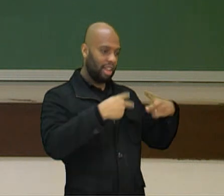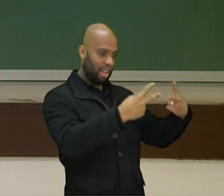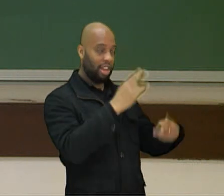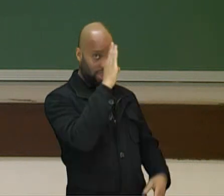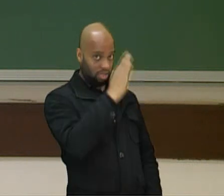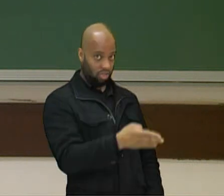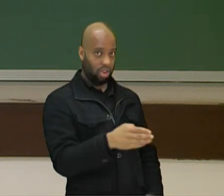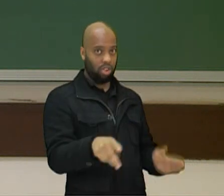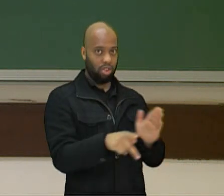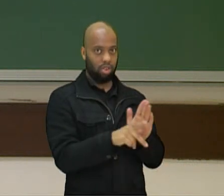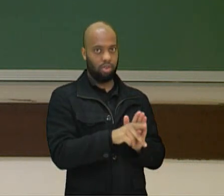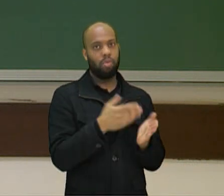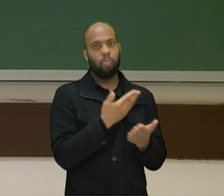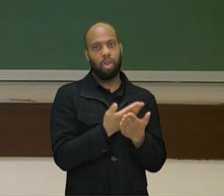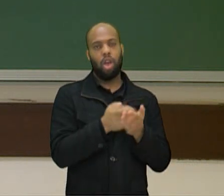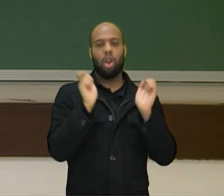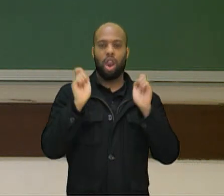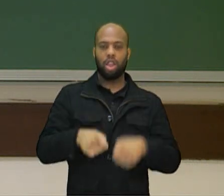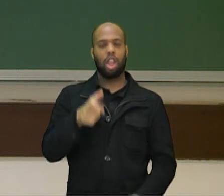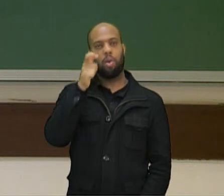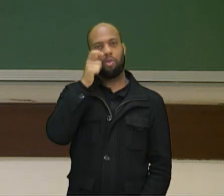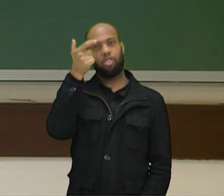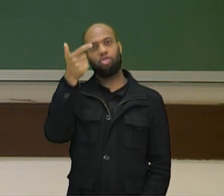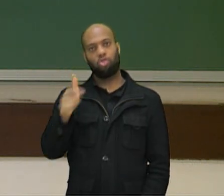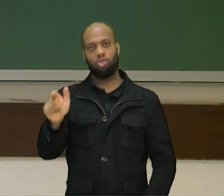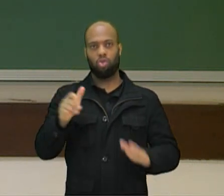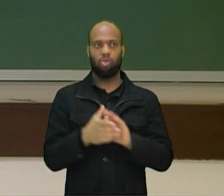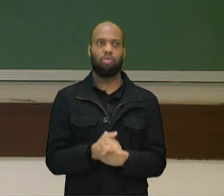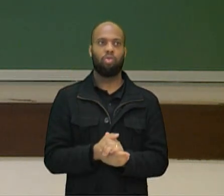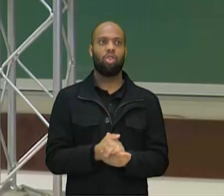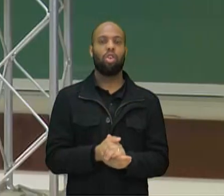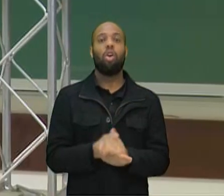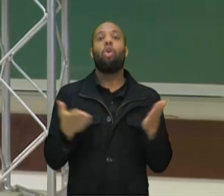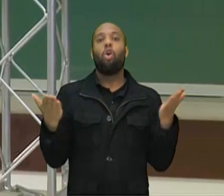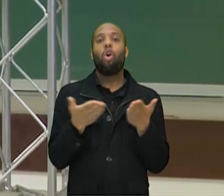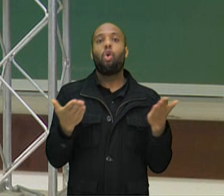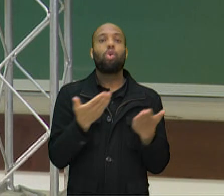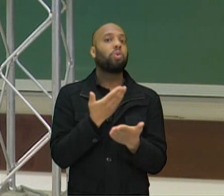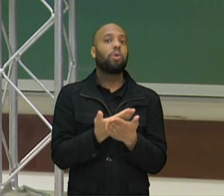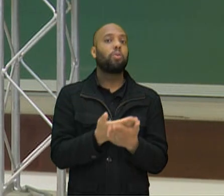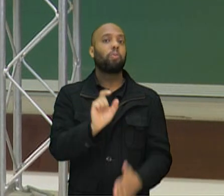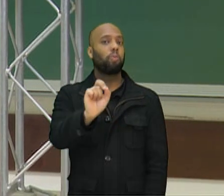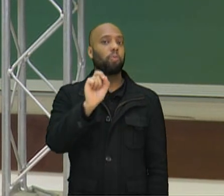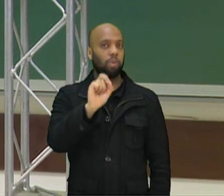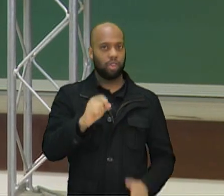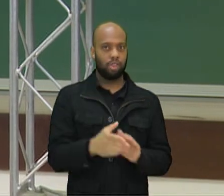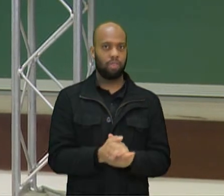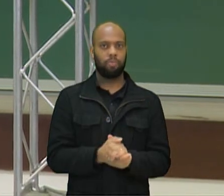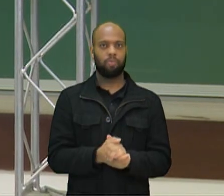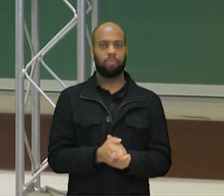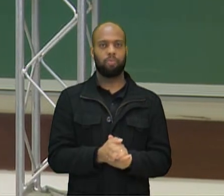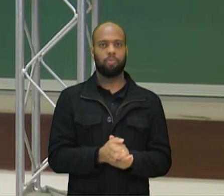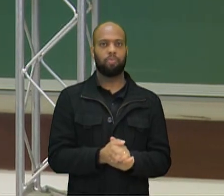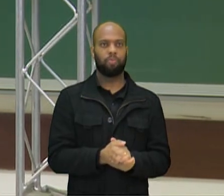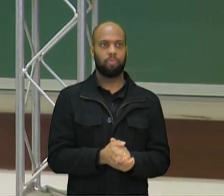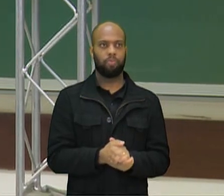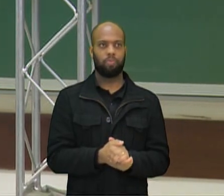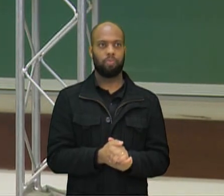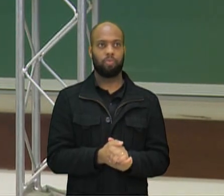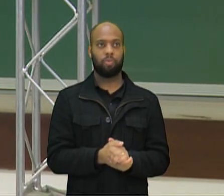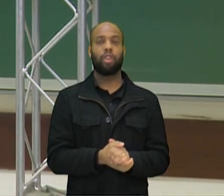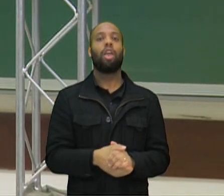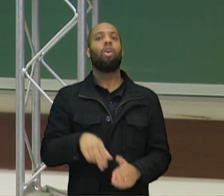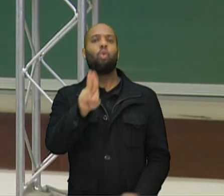você diretamente para rever esta aula. Na nossa aula de hoje, nós trabalhamos os seguintes conteúdos aqui, ó: o uso